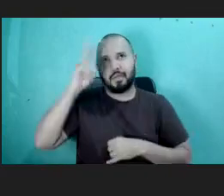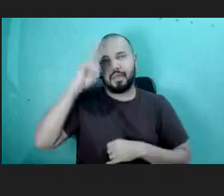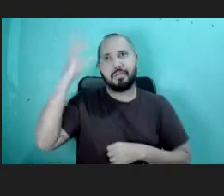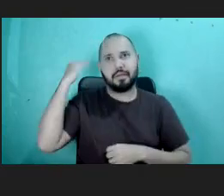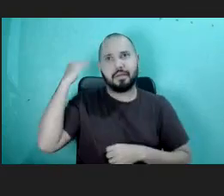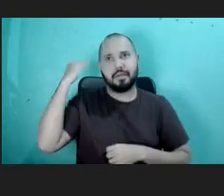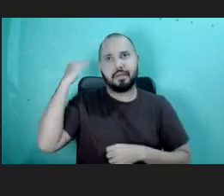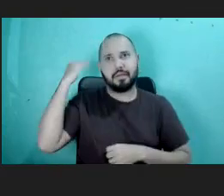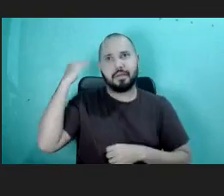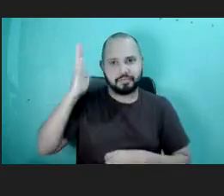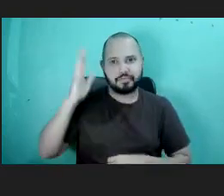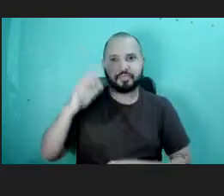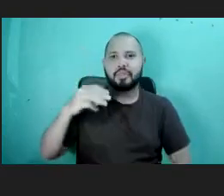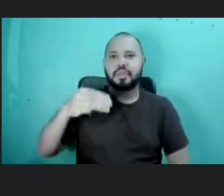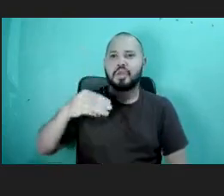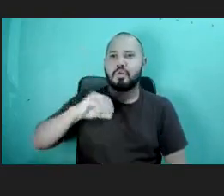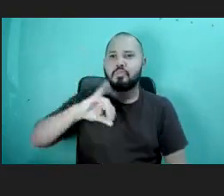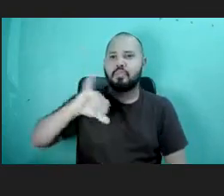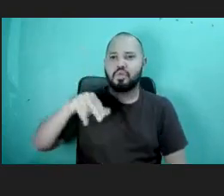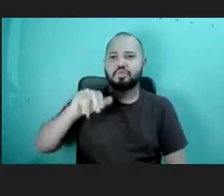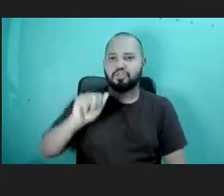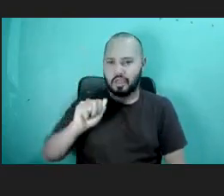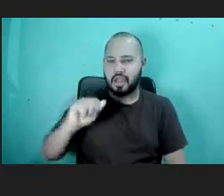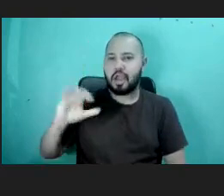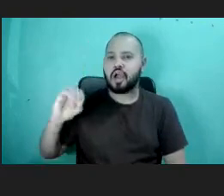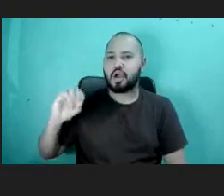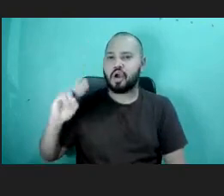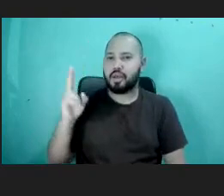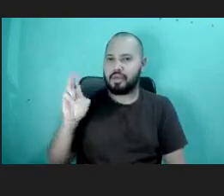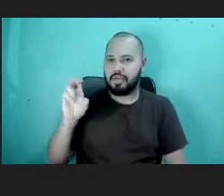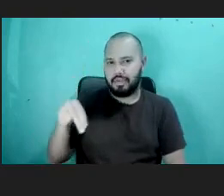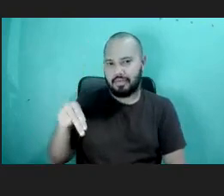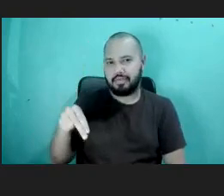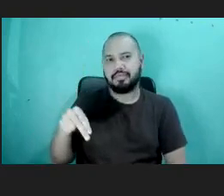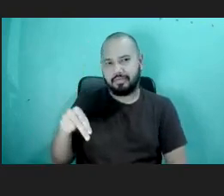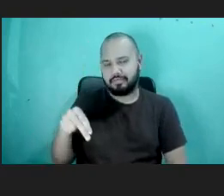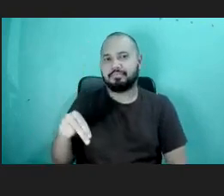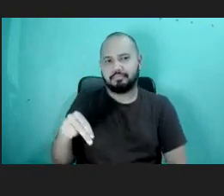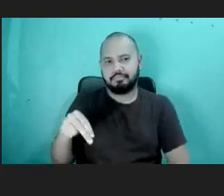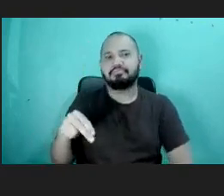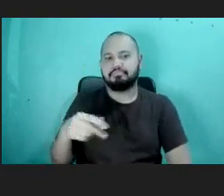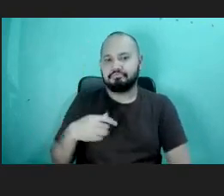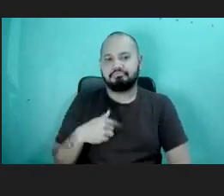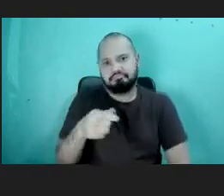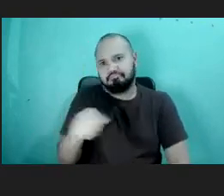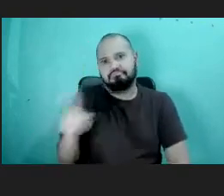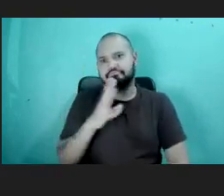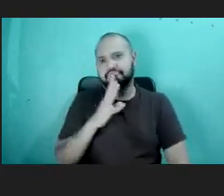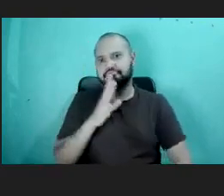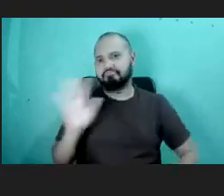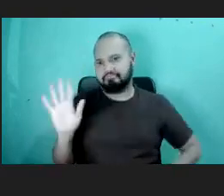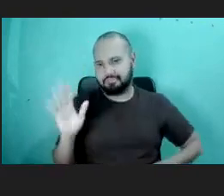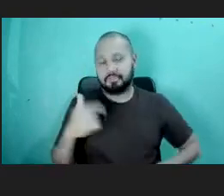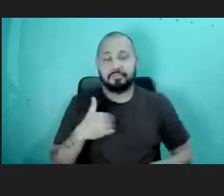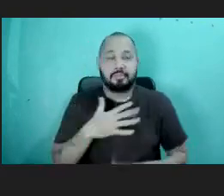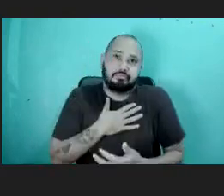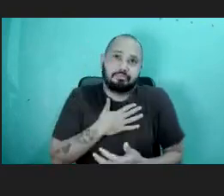Monja Coen. Não sei se vocês gostam, gente. Eu não sei, eu ainda não tenho uma opinião muito formada. Mas